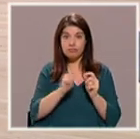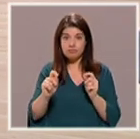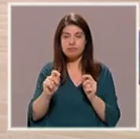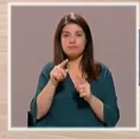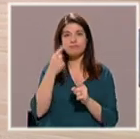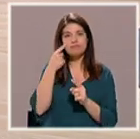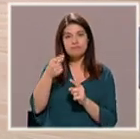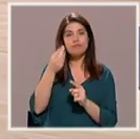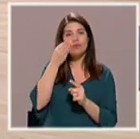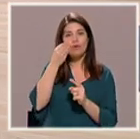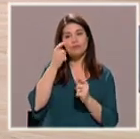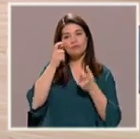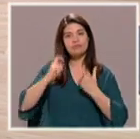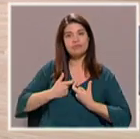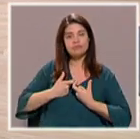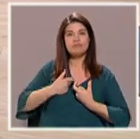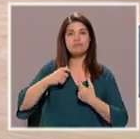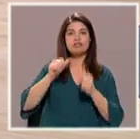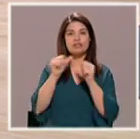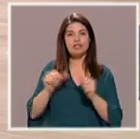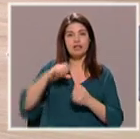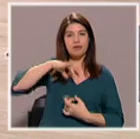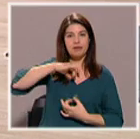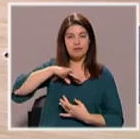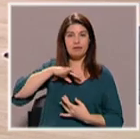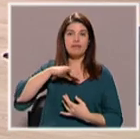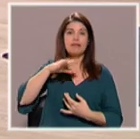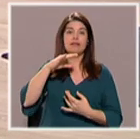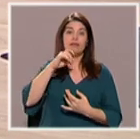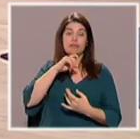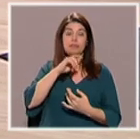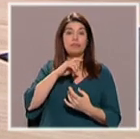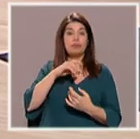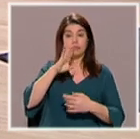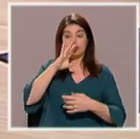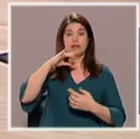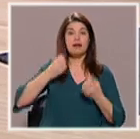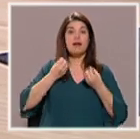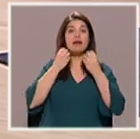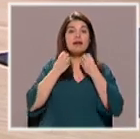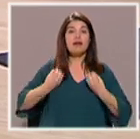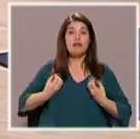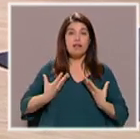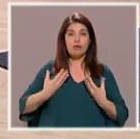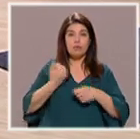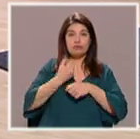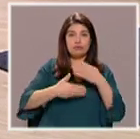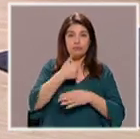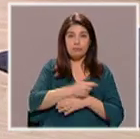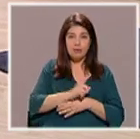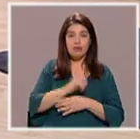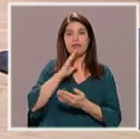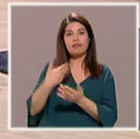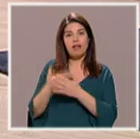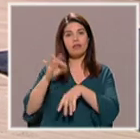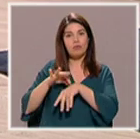desregulação do sistema hormonal, o qual pode desencadear doenças, quer pelo mau funcionamento das glândulas endócrinas, quer pelo